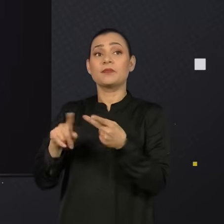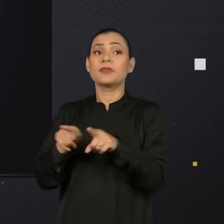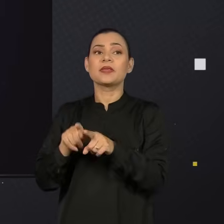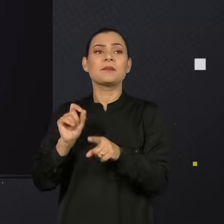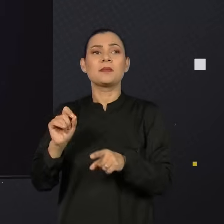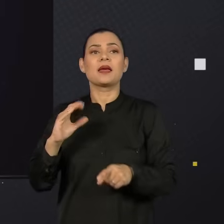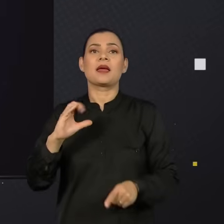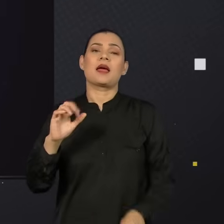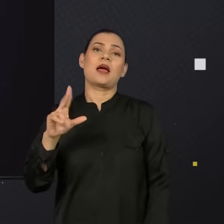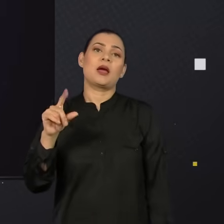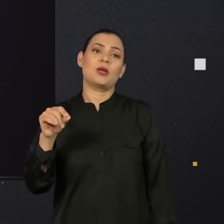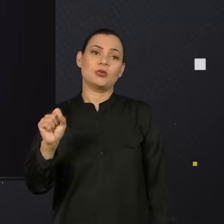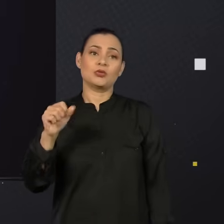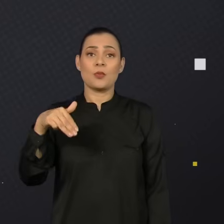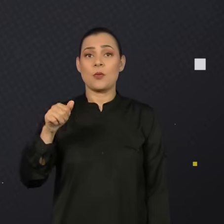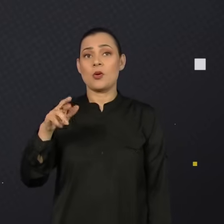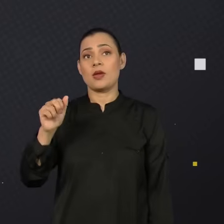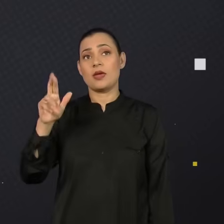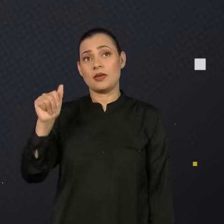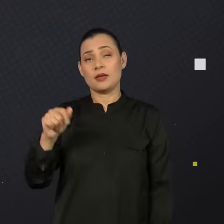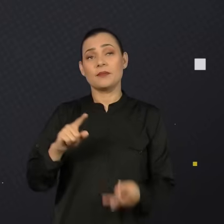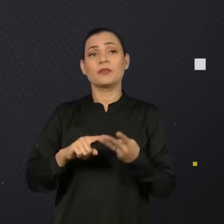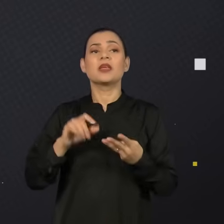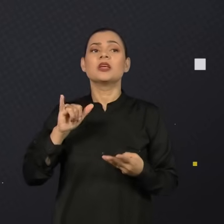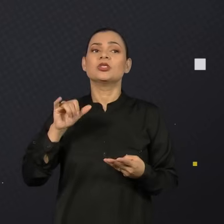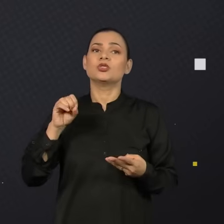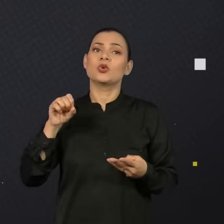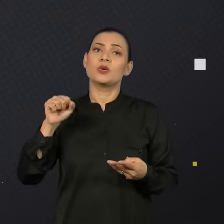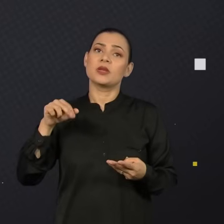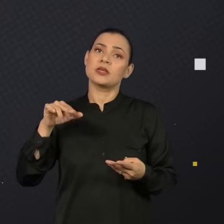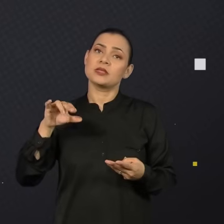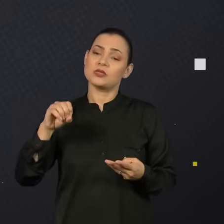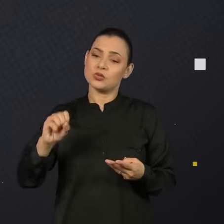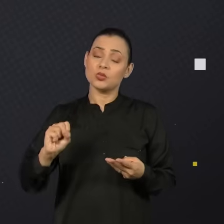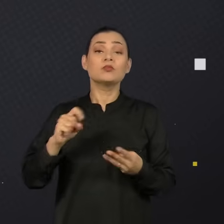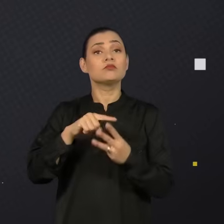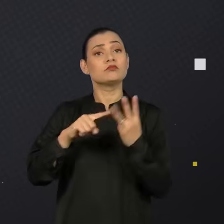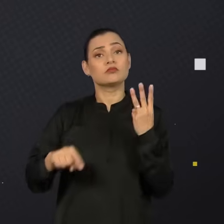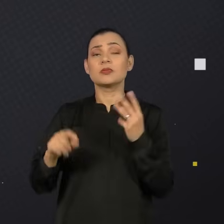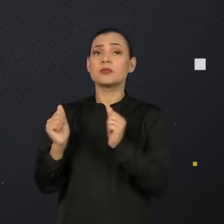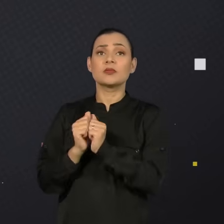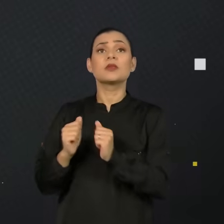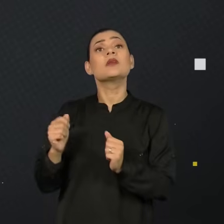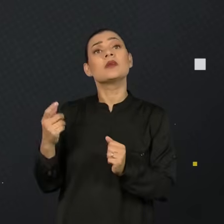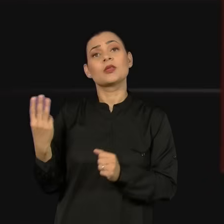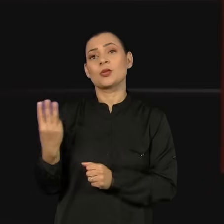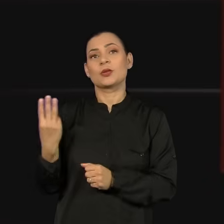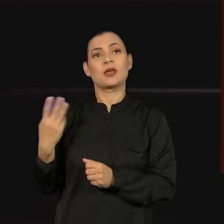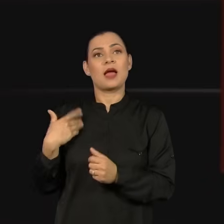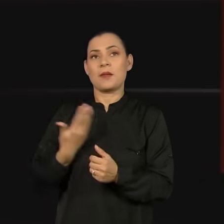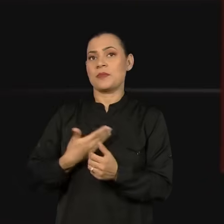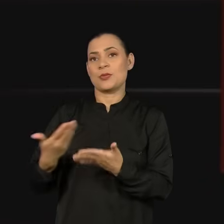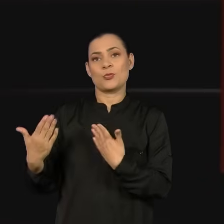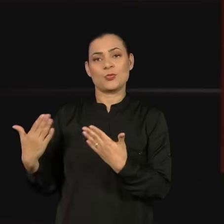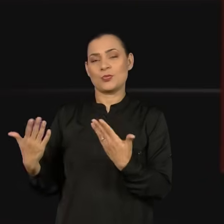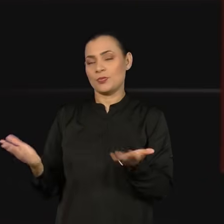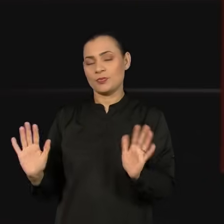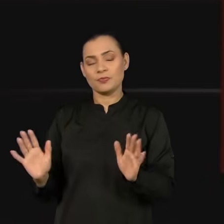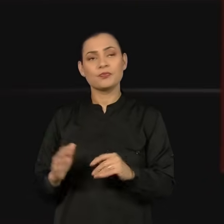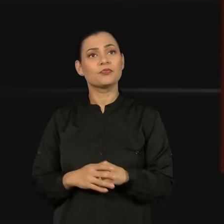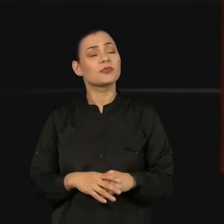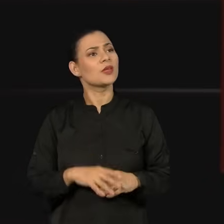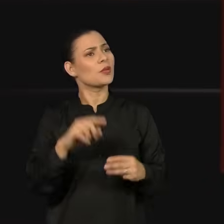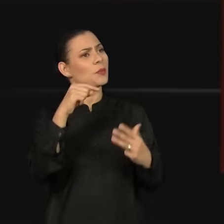Moreno. E tinha também o Dionísio Jacó, mas na verdade eu, a Mira e o Carlos, a gente virou meio um trio, assim. Bom, e com essa